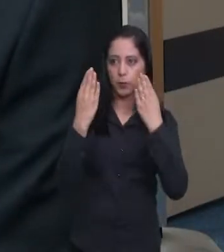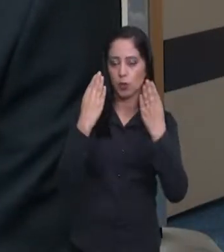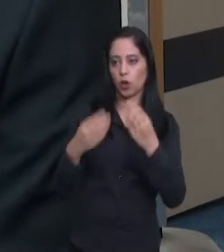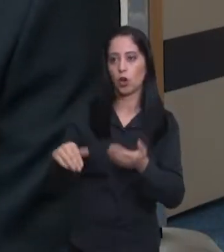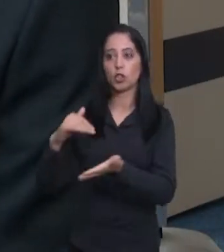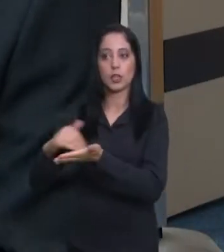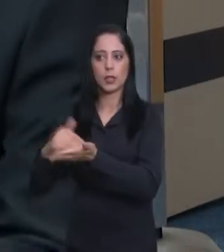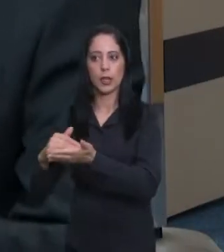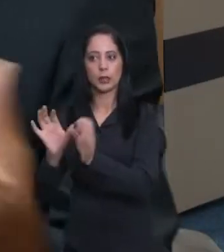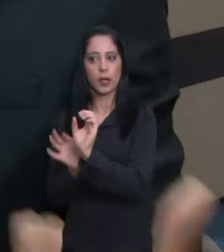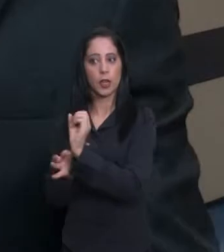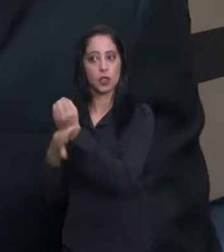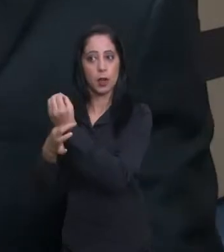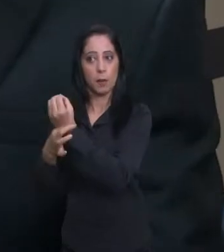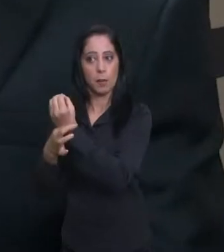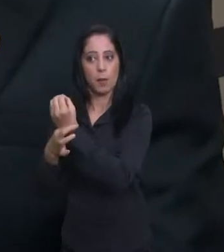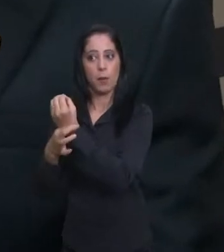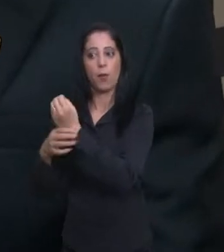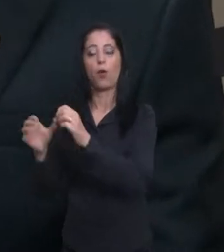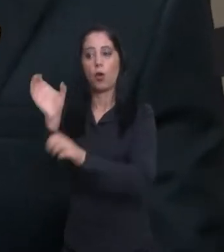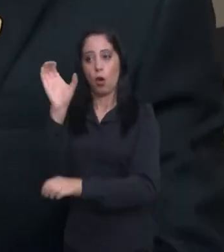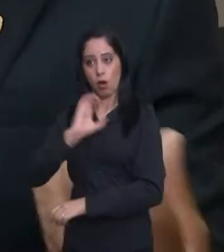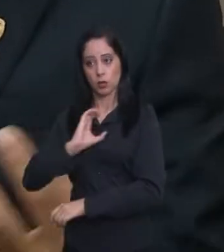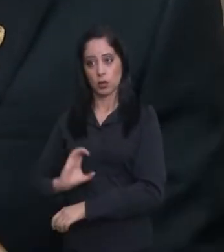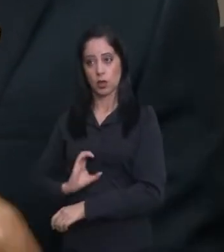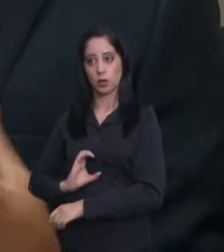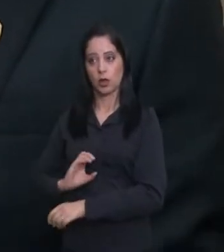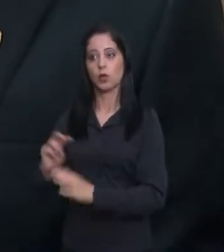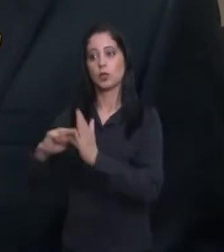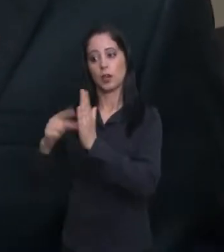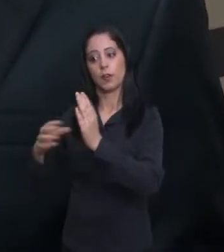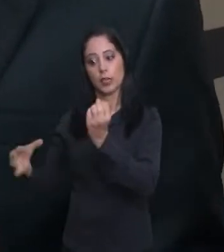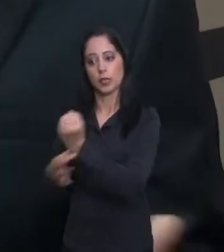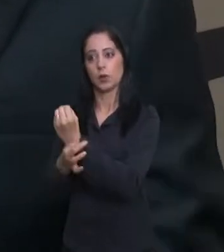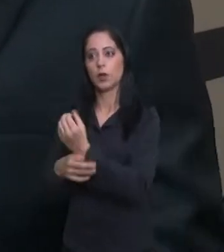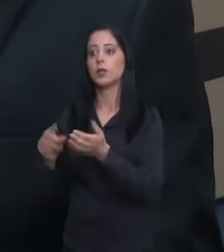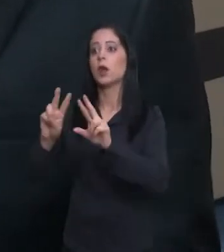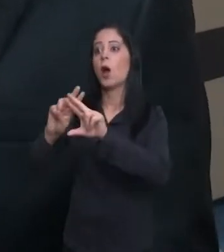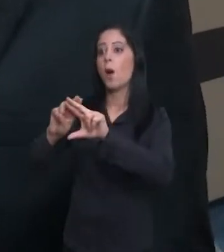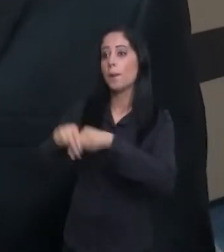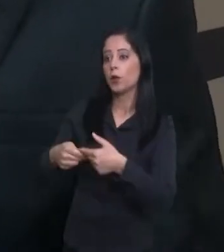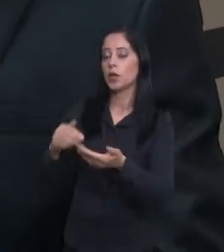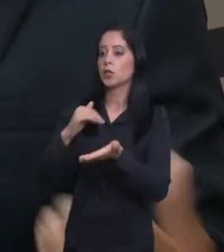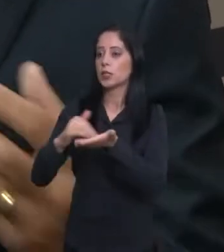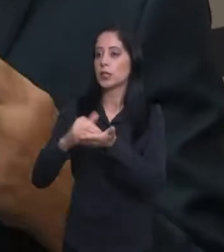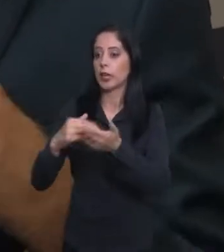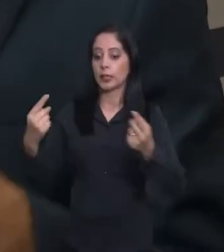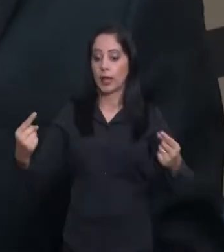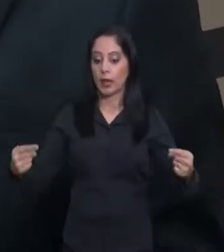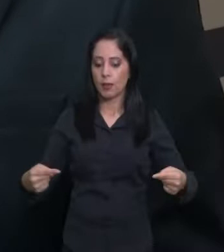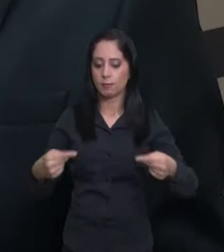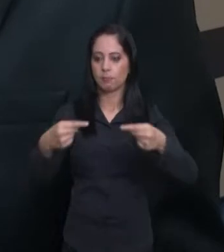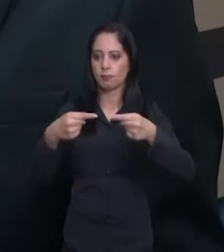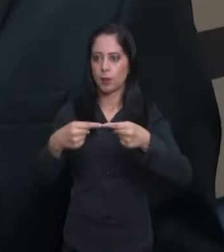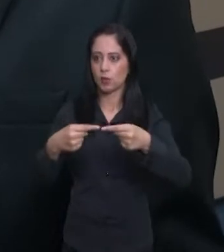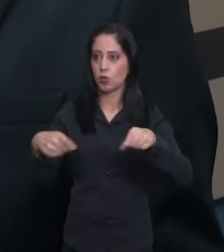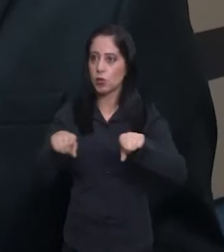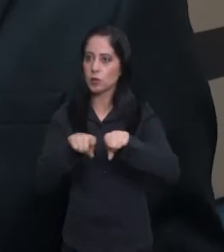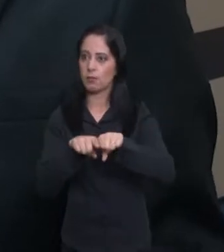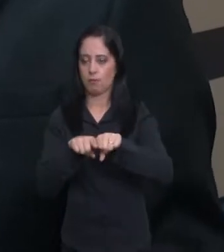faz o apoio psicológico Secretaria de proteção ao cidadão ela dá a segurança para que essa mulher ela não seja